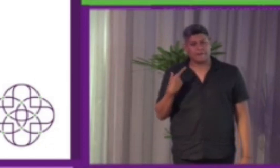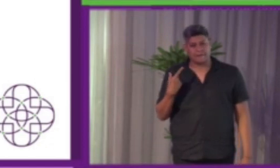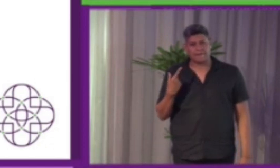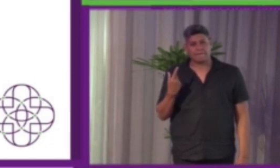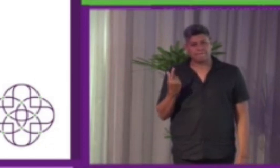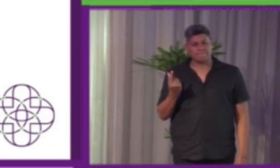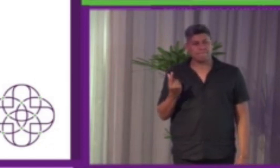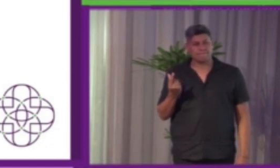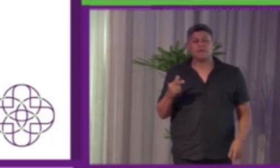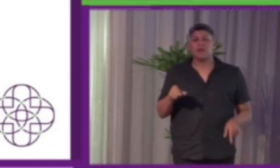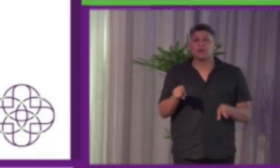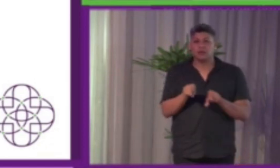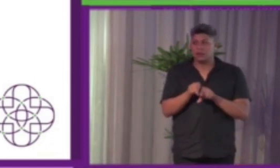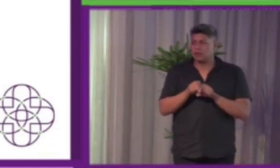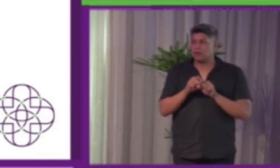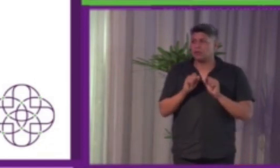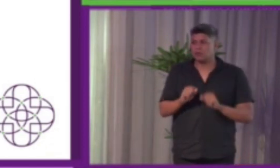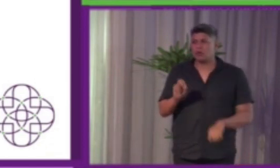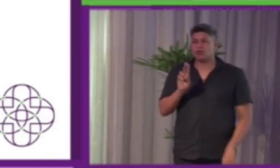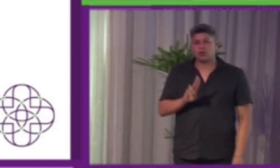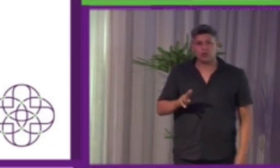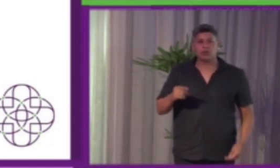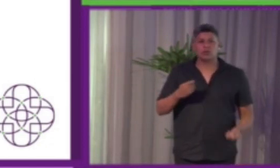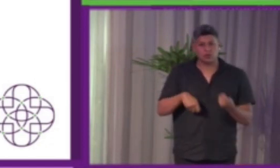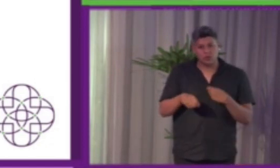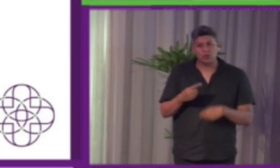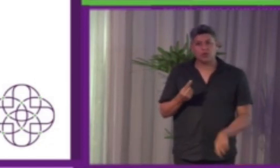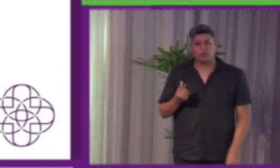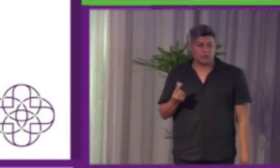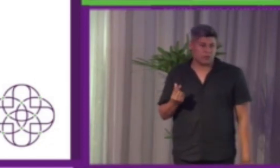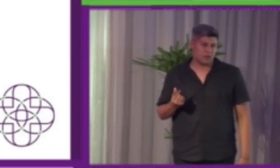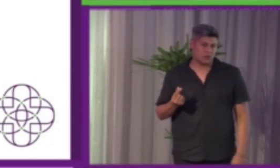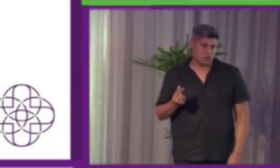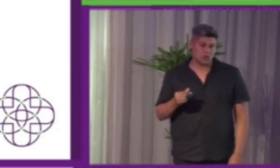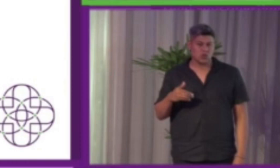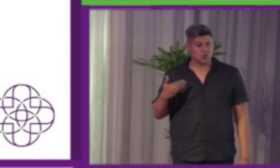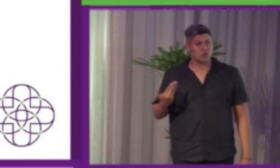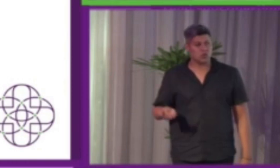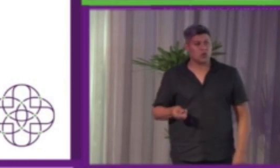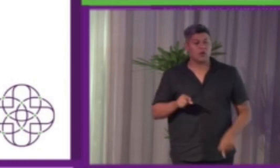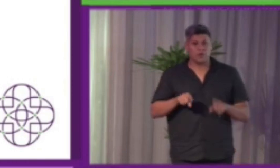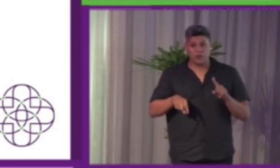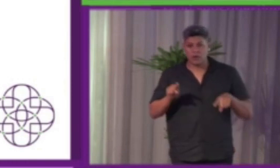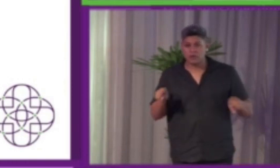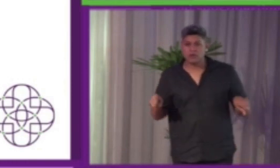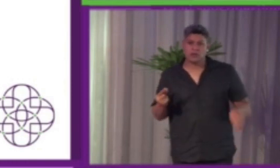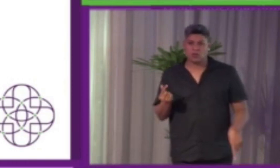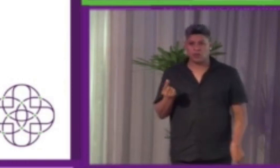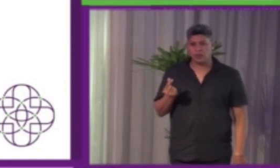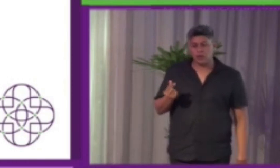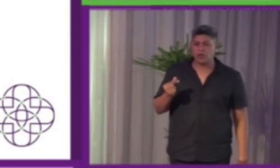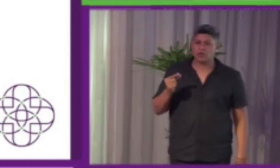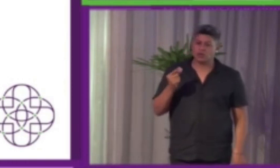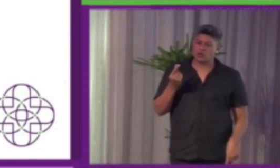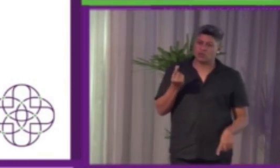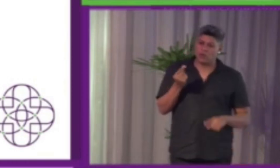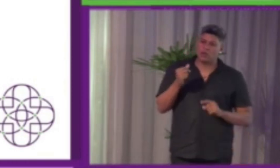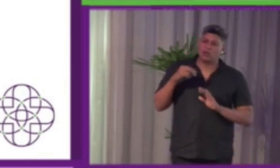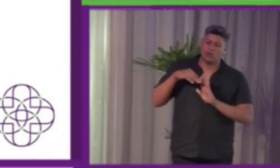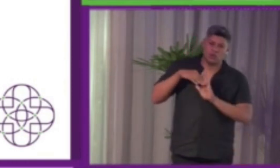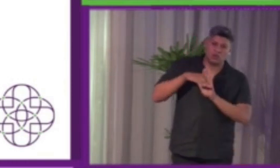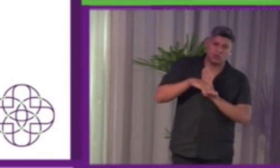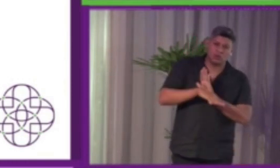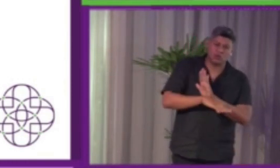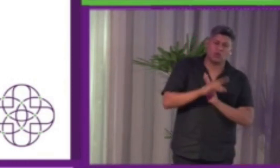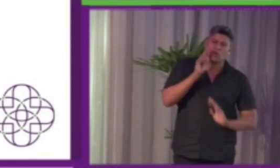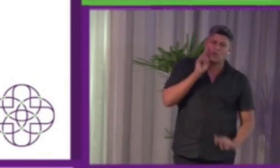incremental também ela pode ser utilizada, por exemplo, na negociação de preços. Então, pela variação de preços, diminuição de preços, a gente vê